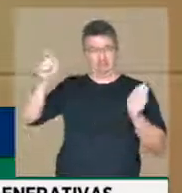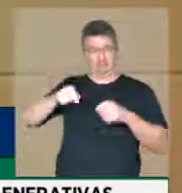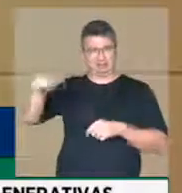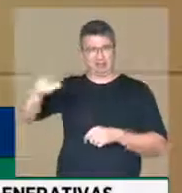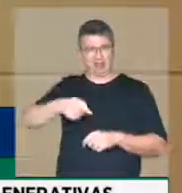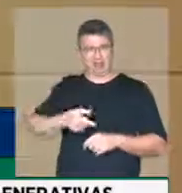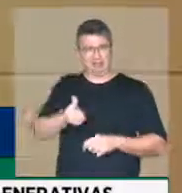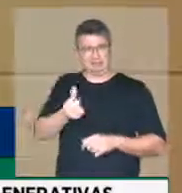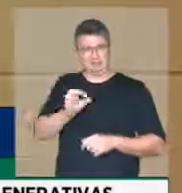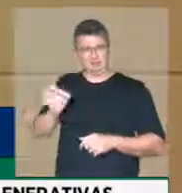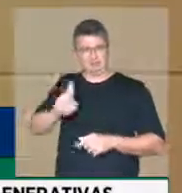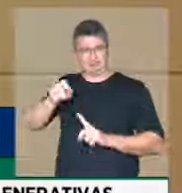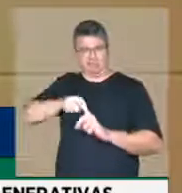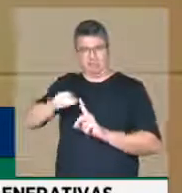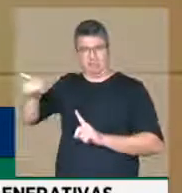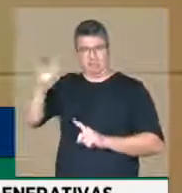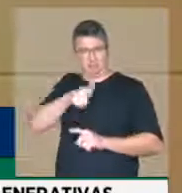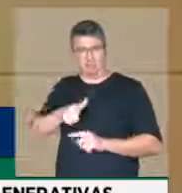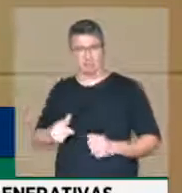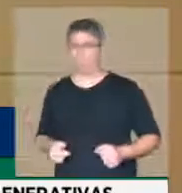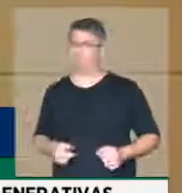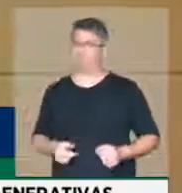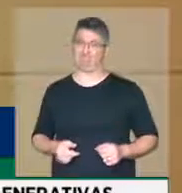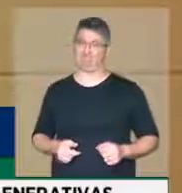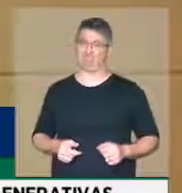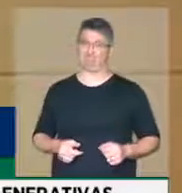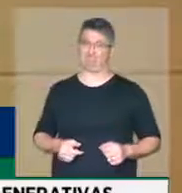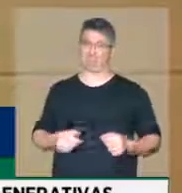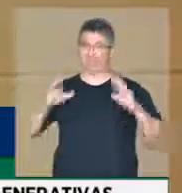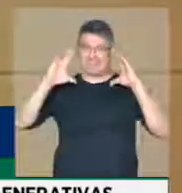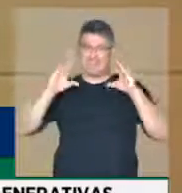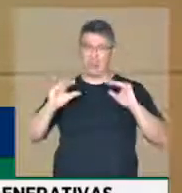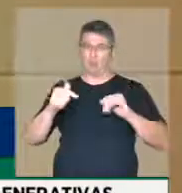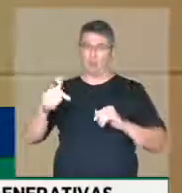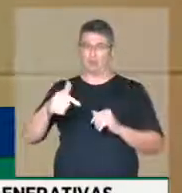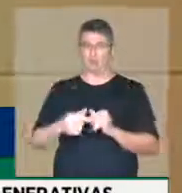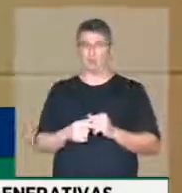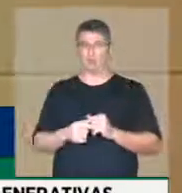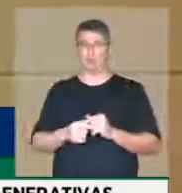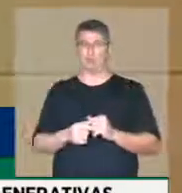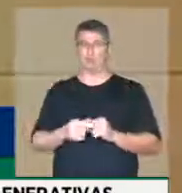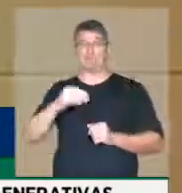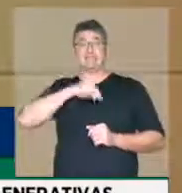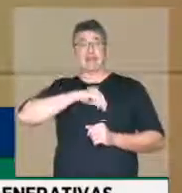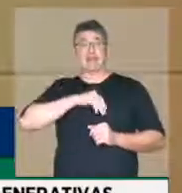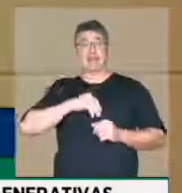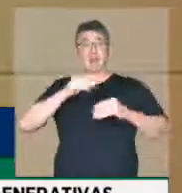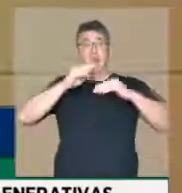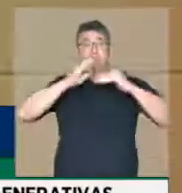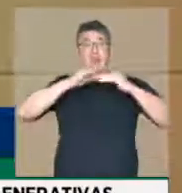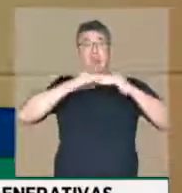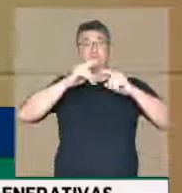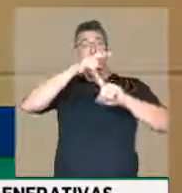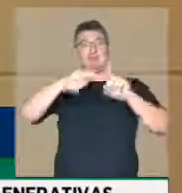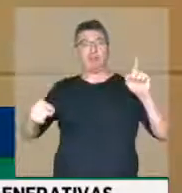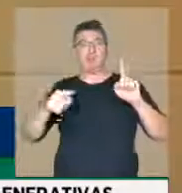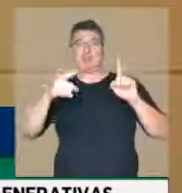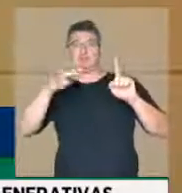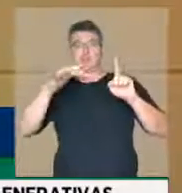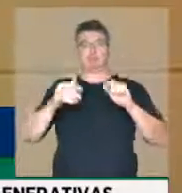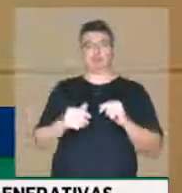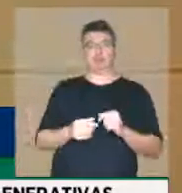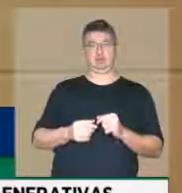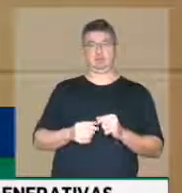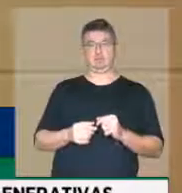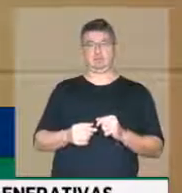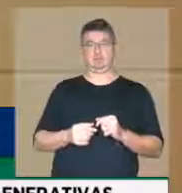600 uma vida tranquila. Isso é pouco mais do que a metade de um salário mínimo, que já tem o